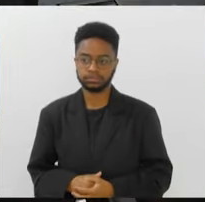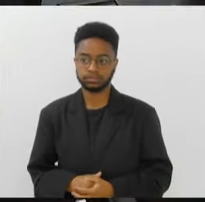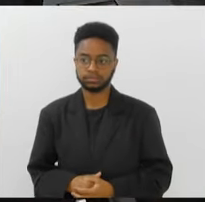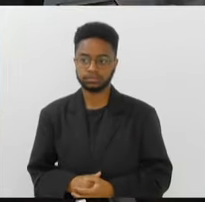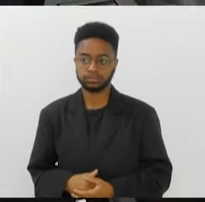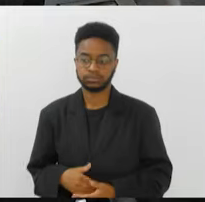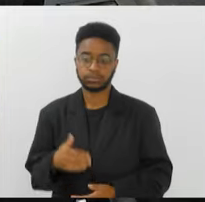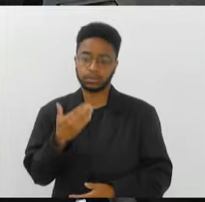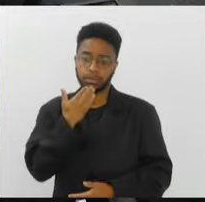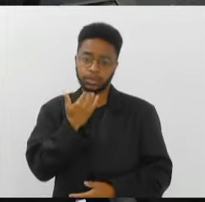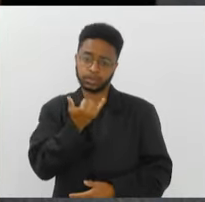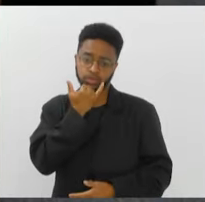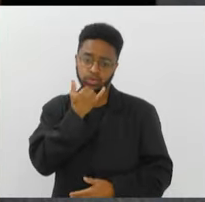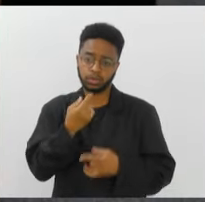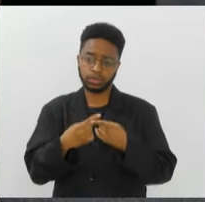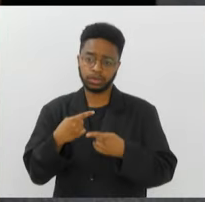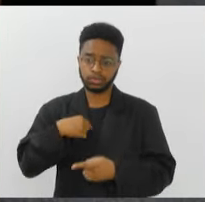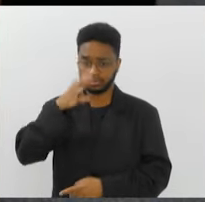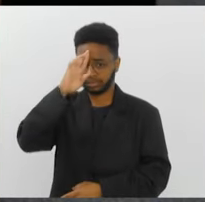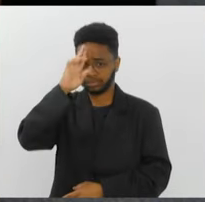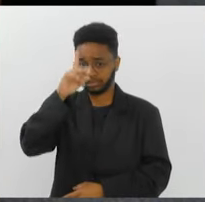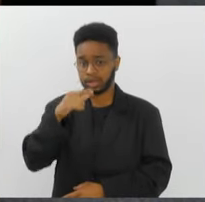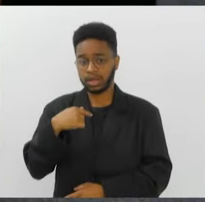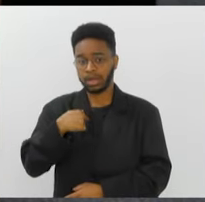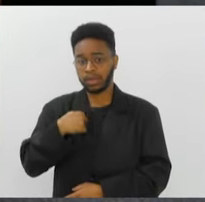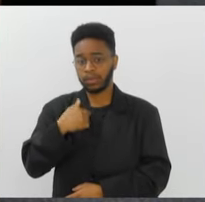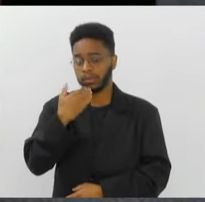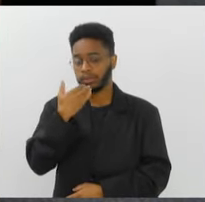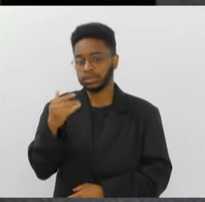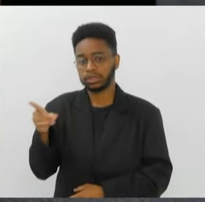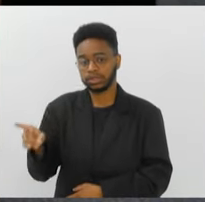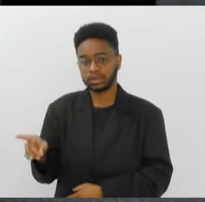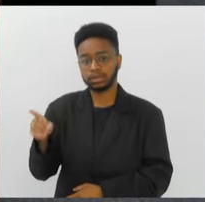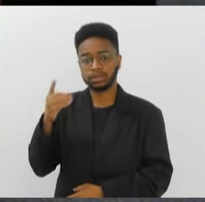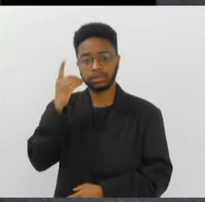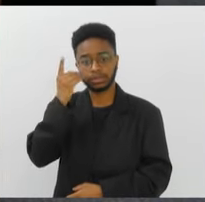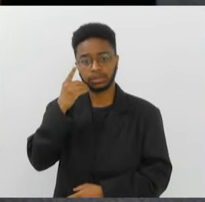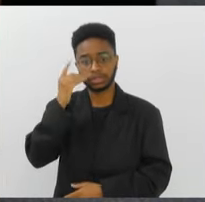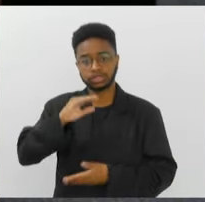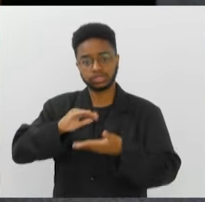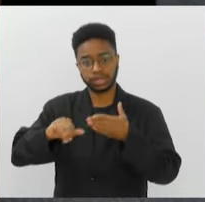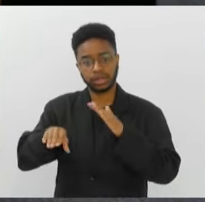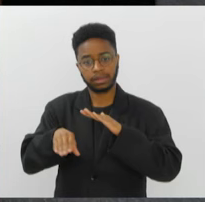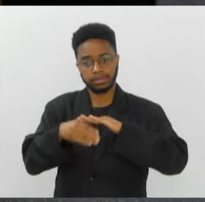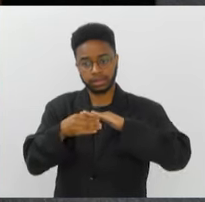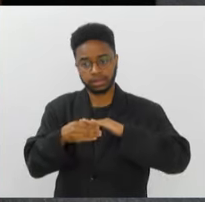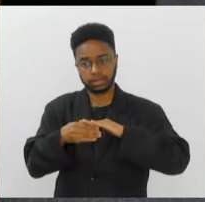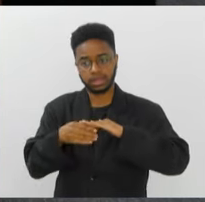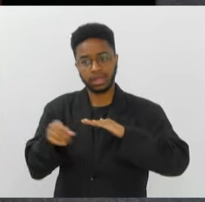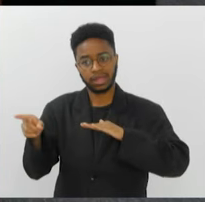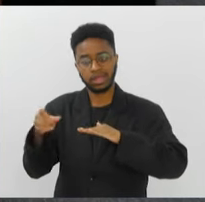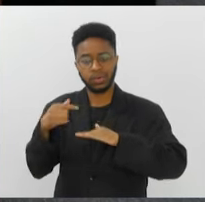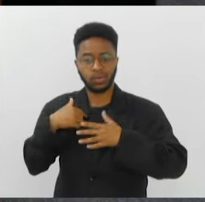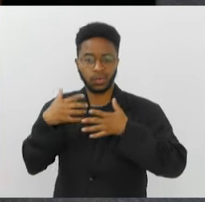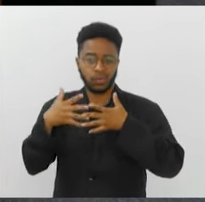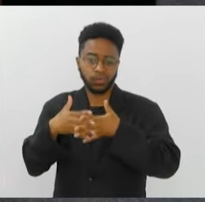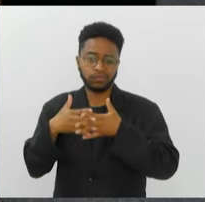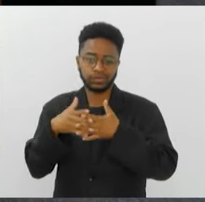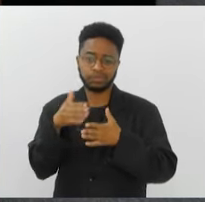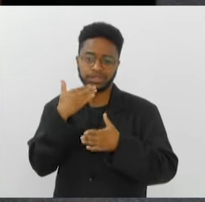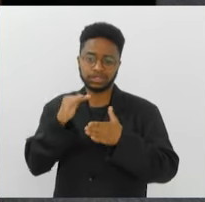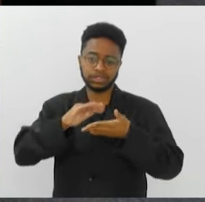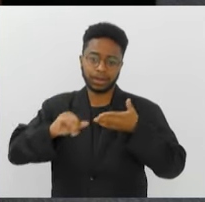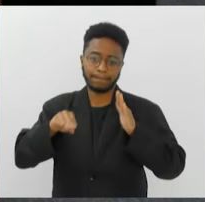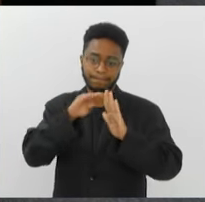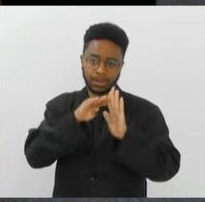peço desculpas por um equívoco meu. Eu ia pedir para o deputado Luiz Paulo retirar as emendas, ele retirou, me confundi, pedi para retirar de pauta e